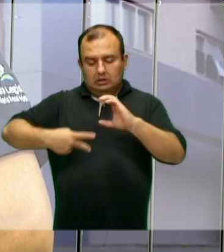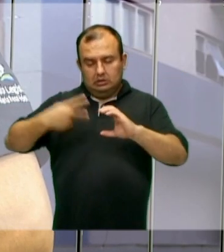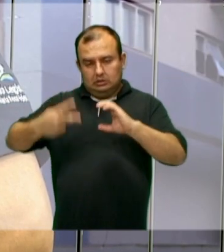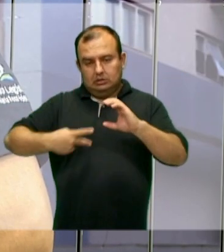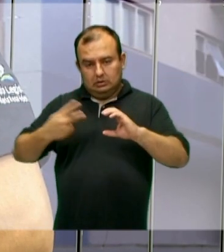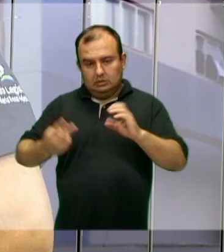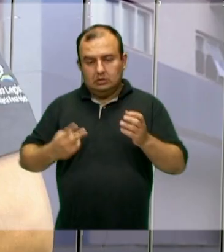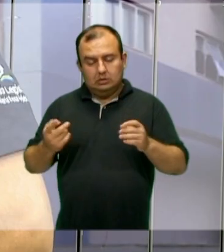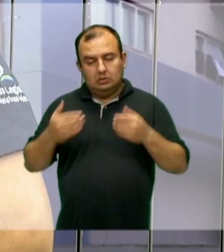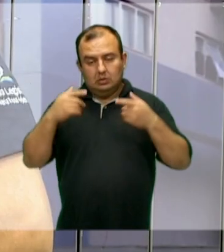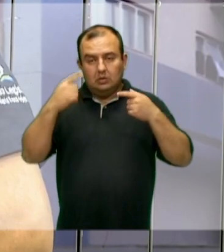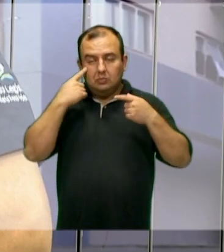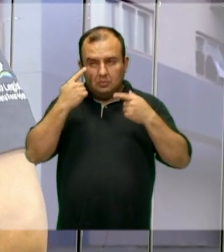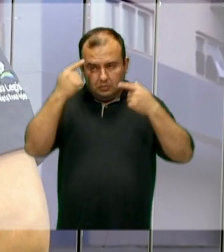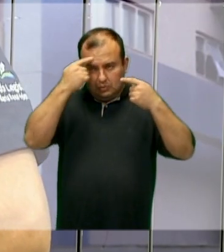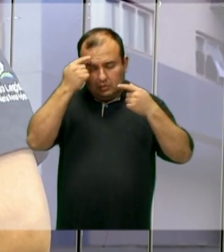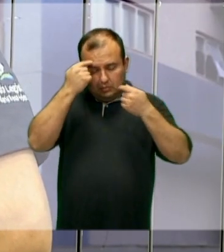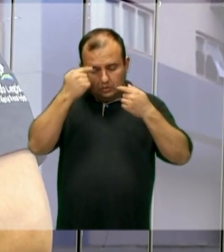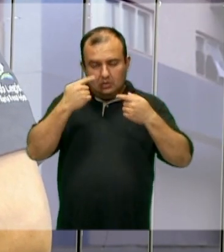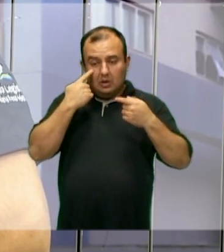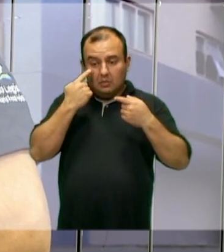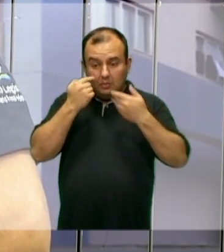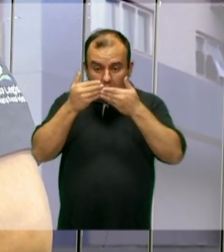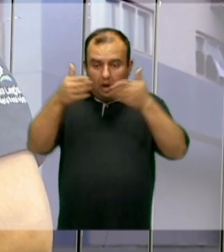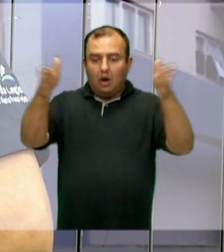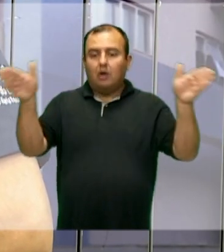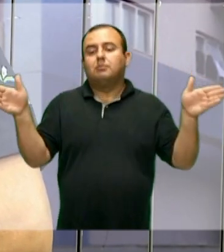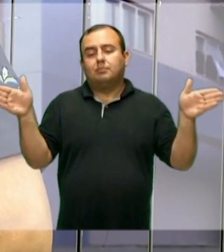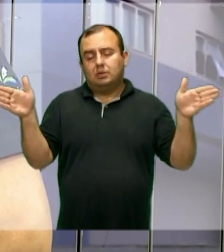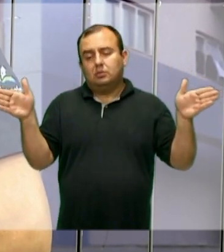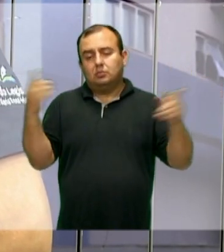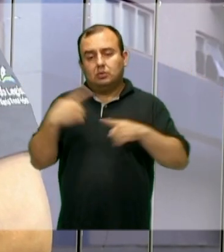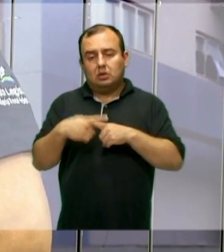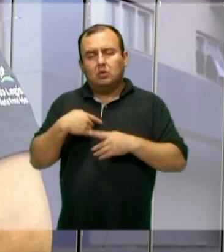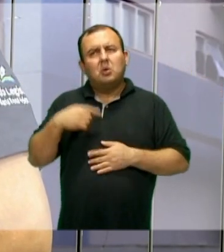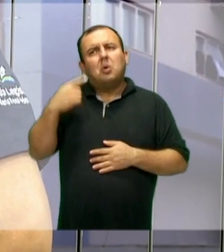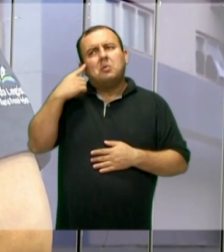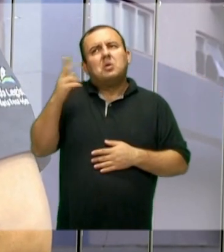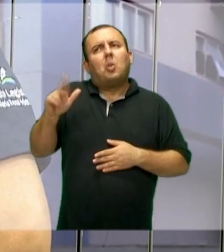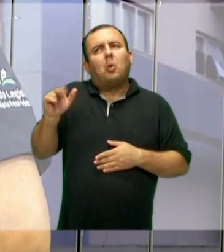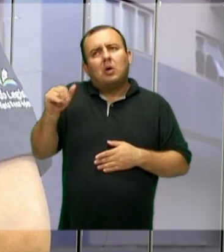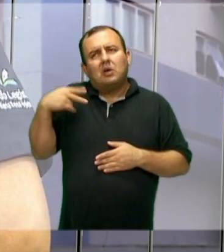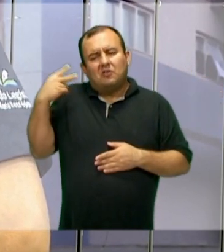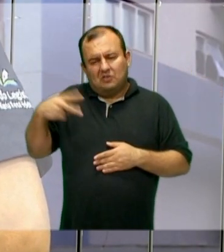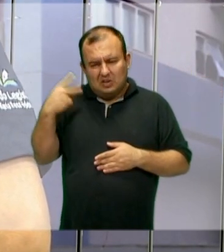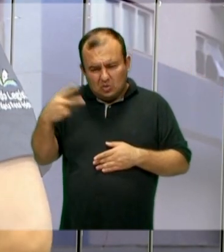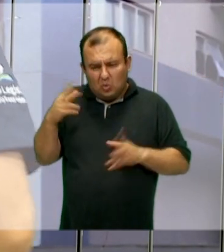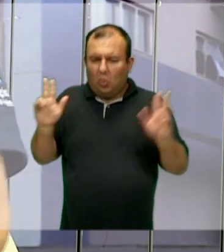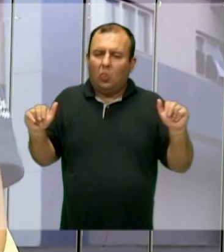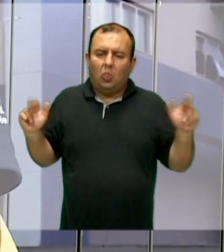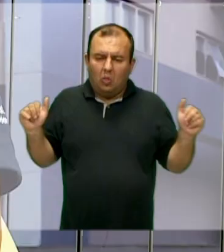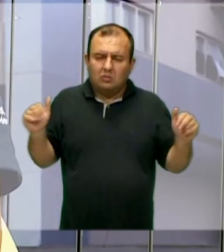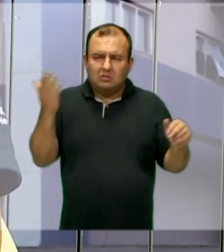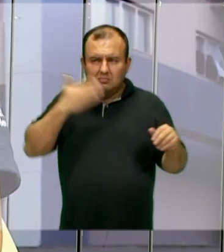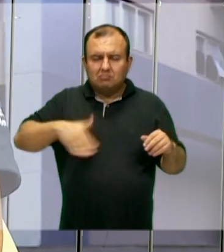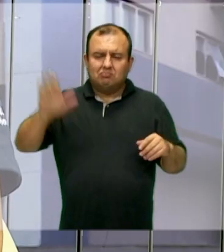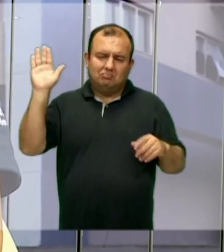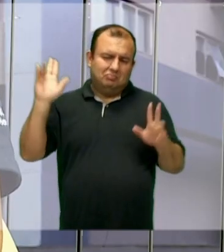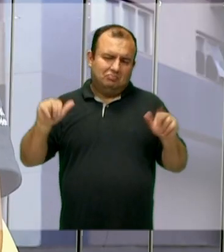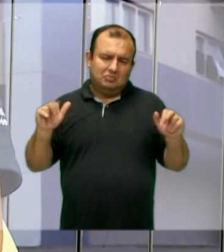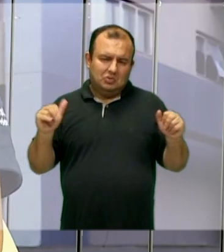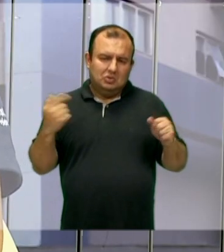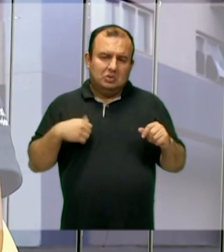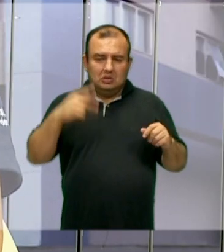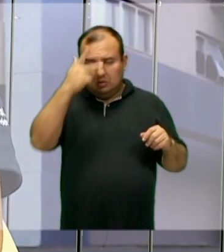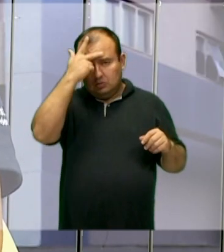abre bastante os nossos olhos. Eu, por exemplo, nunca pensei em ser um vereador ou me candidatar, principalmente porque as visões que muitas